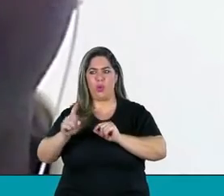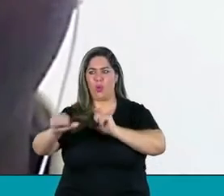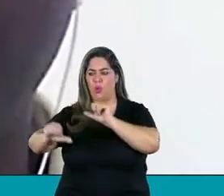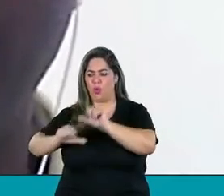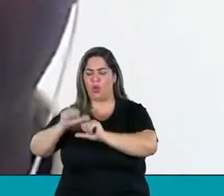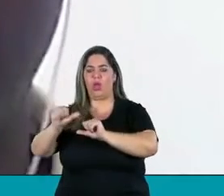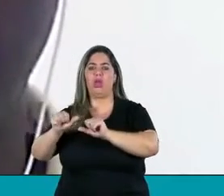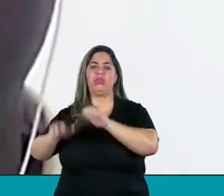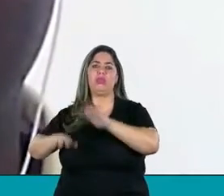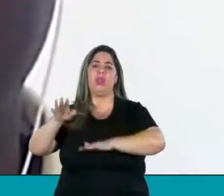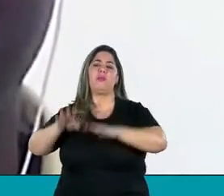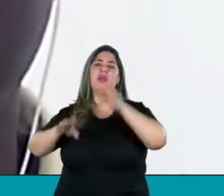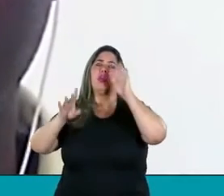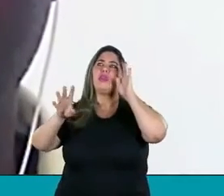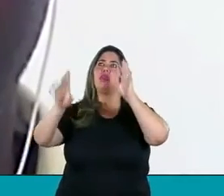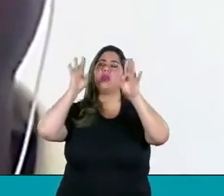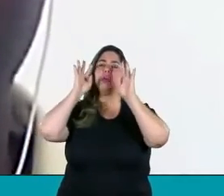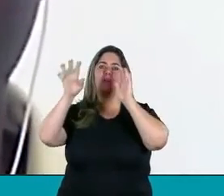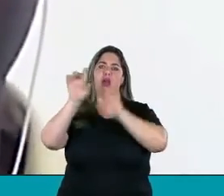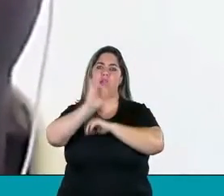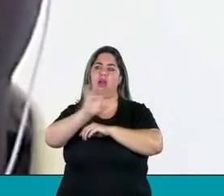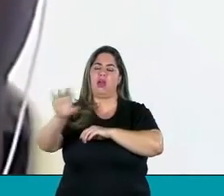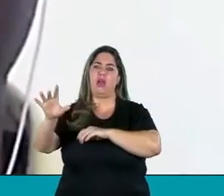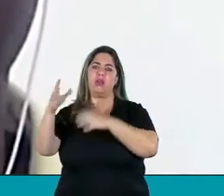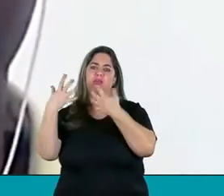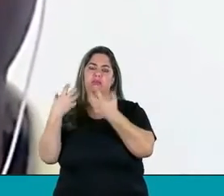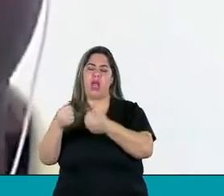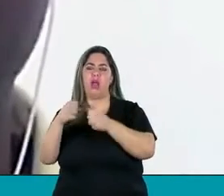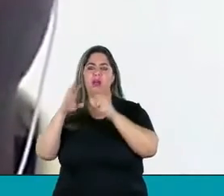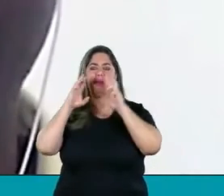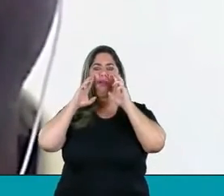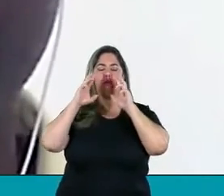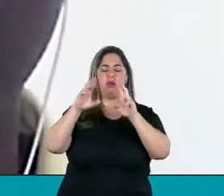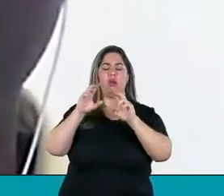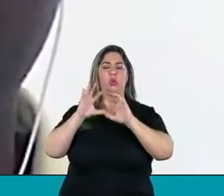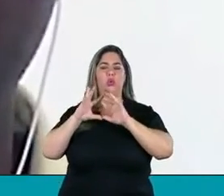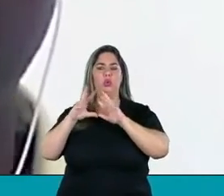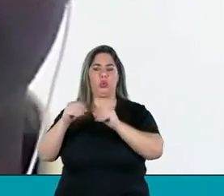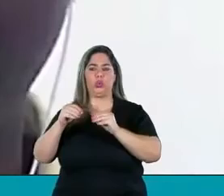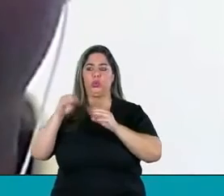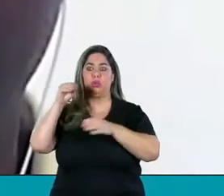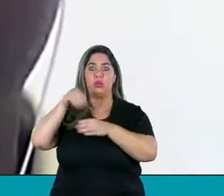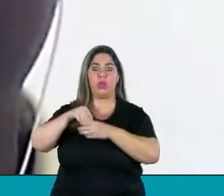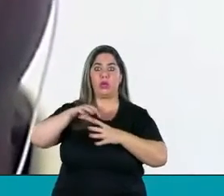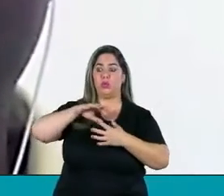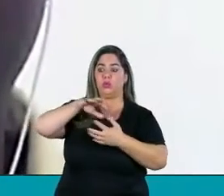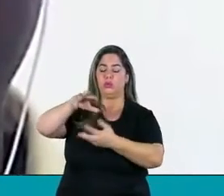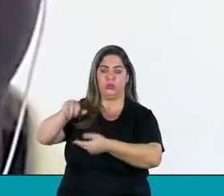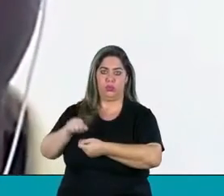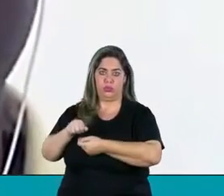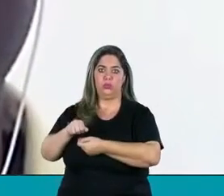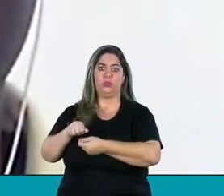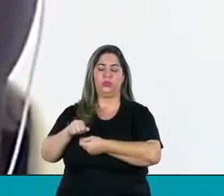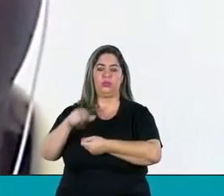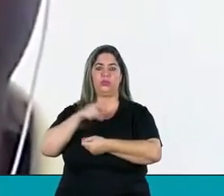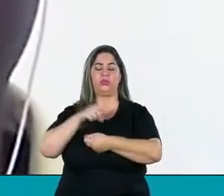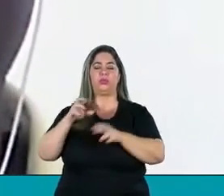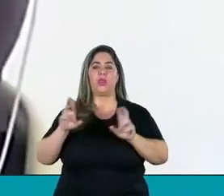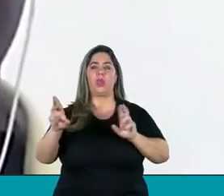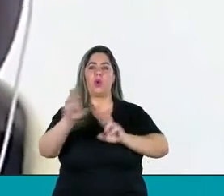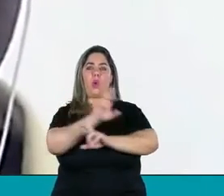referente à reflexão dialógica do sistema. A dialógica é entendida, por sua vez, como o eixo central da